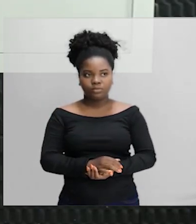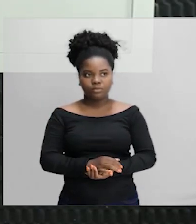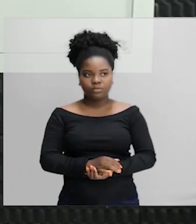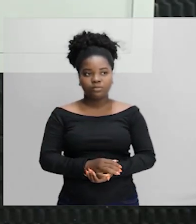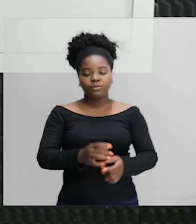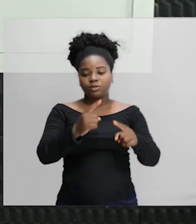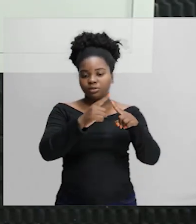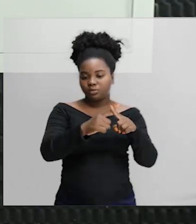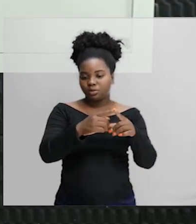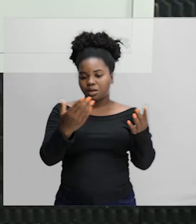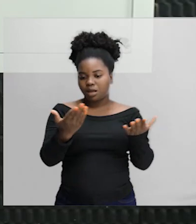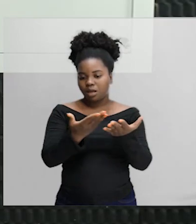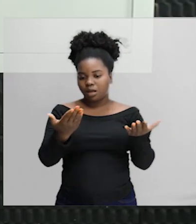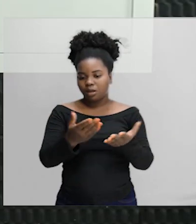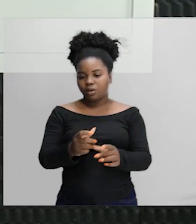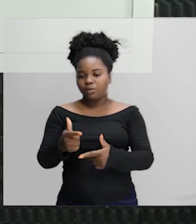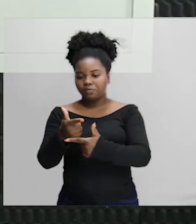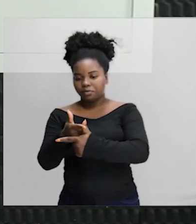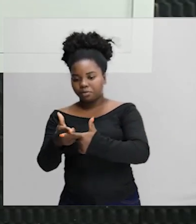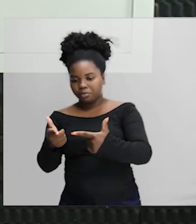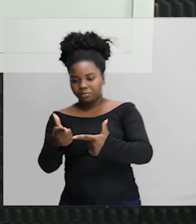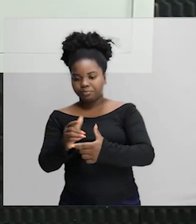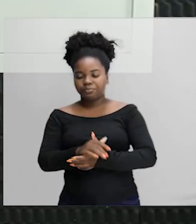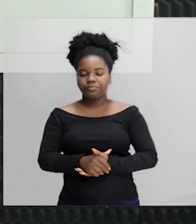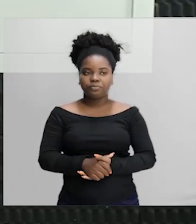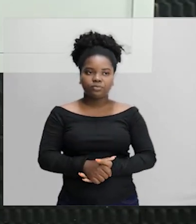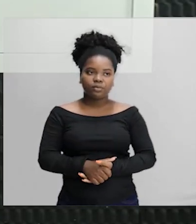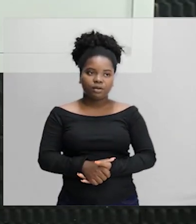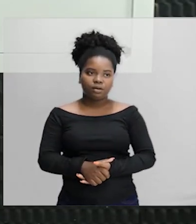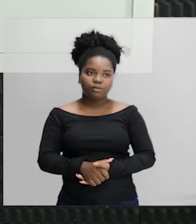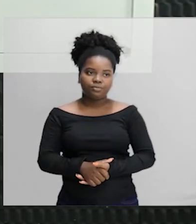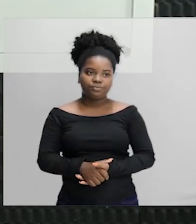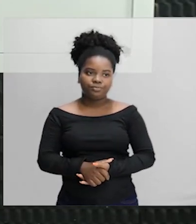desse lado, passa por outro lado dividindo.